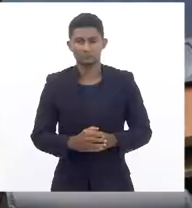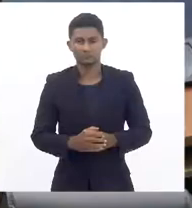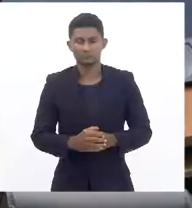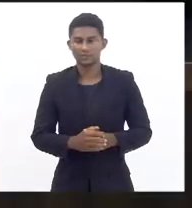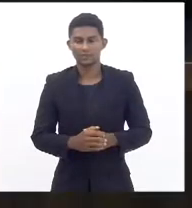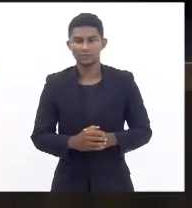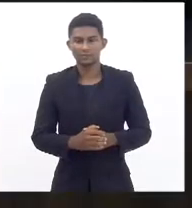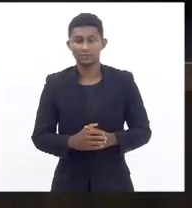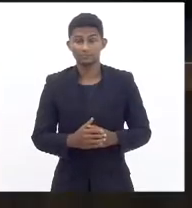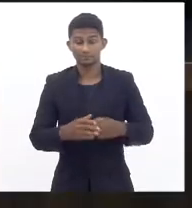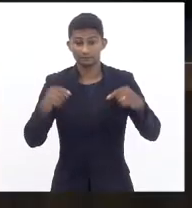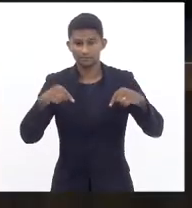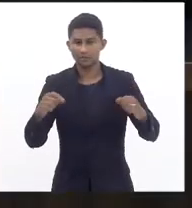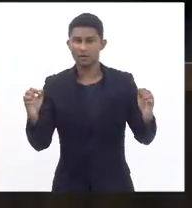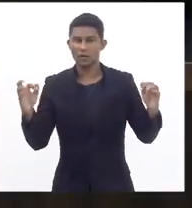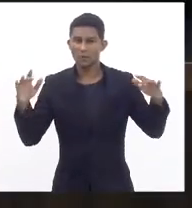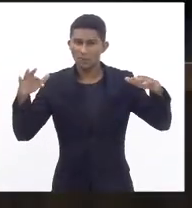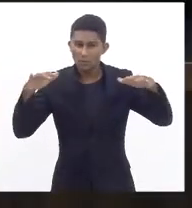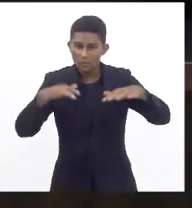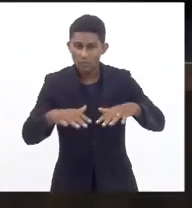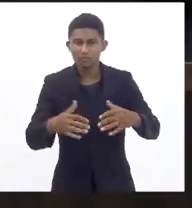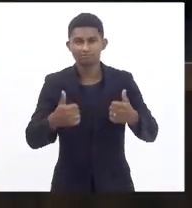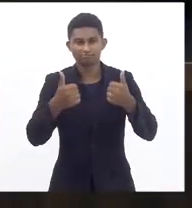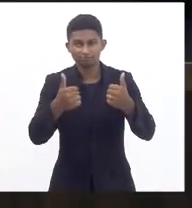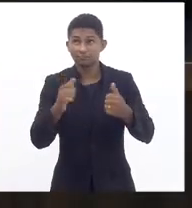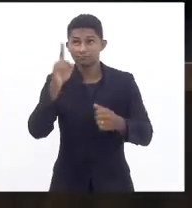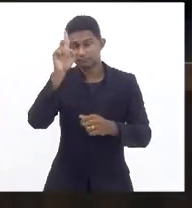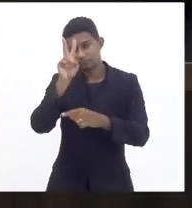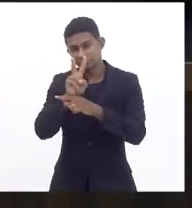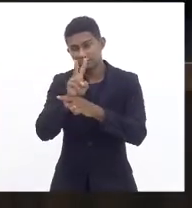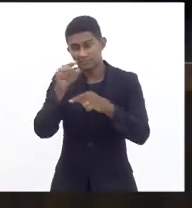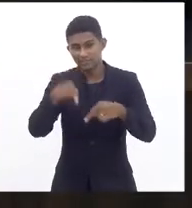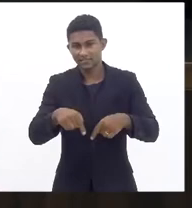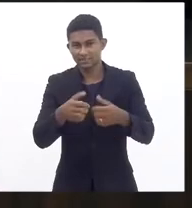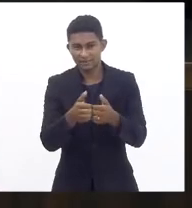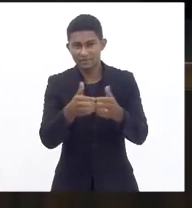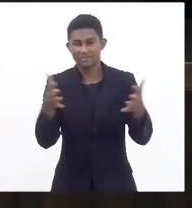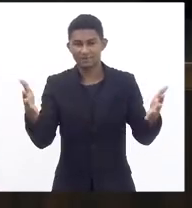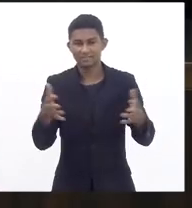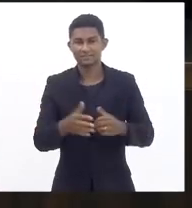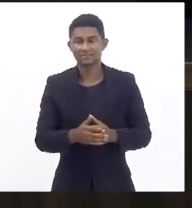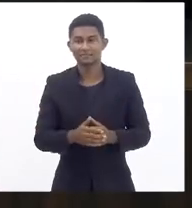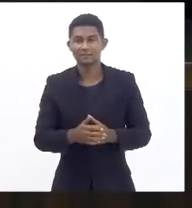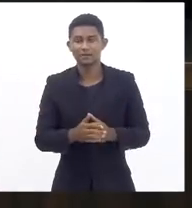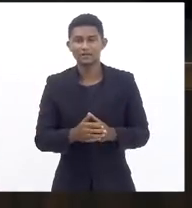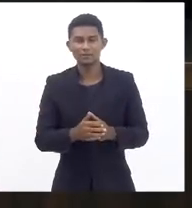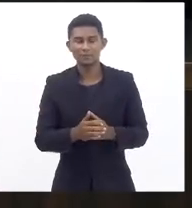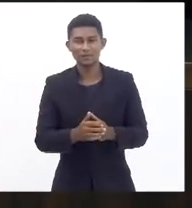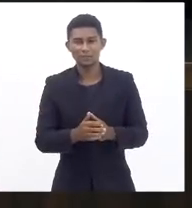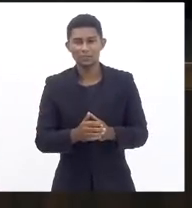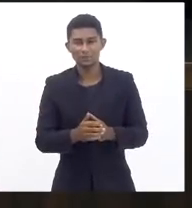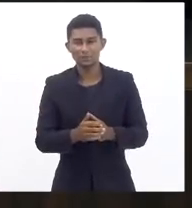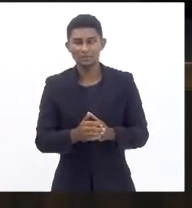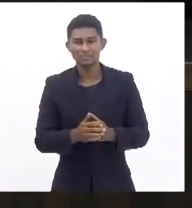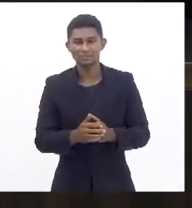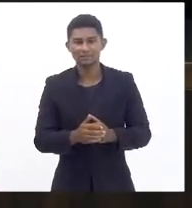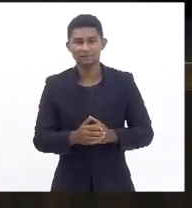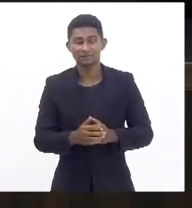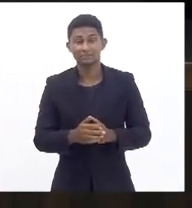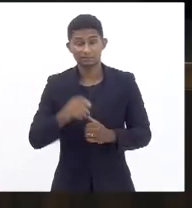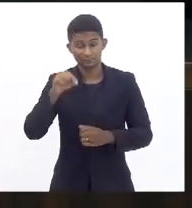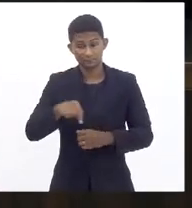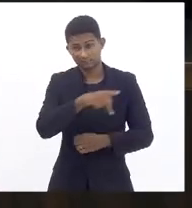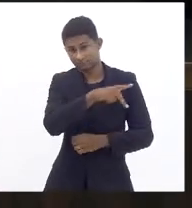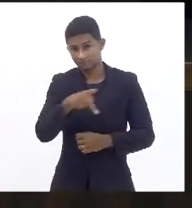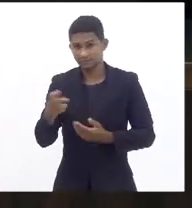Havendo o número legal e sobre a proteção de Deus, iniciamos os nossos trabalhos. Está aberta a sessão. A presidência